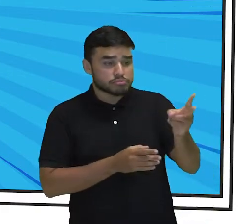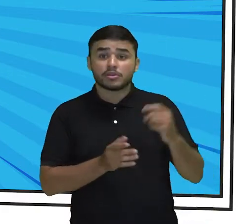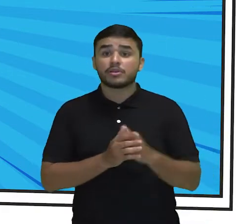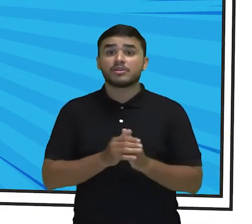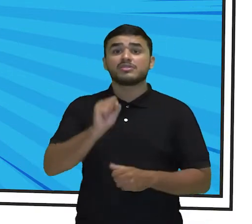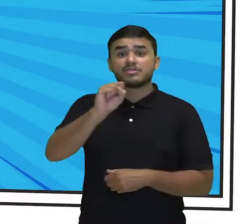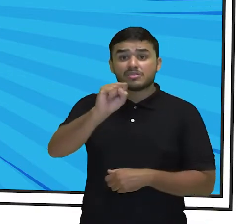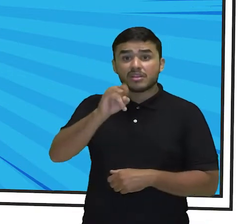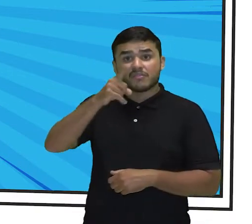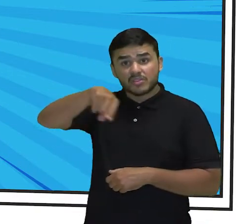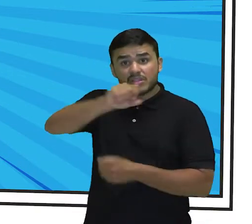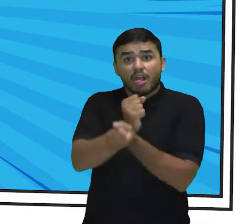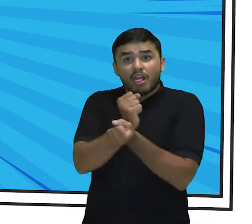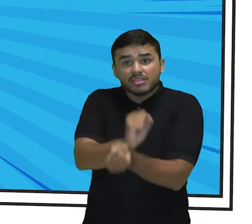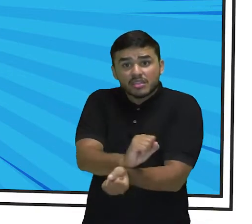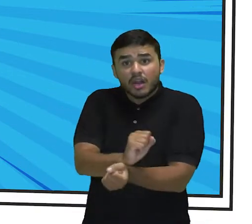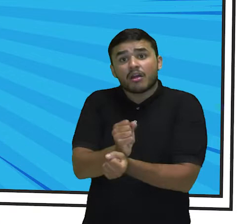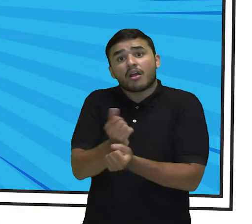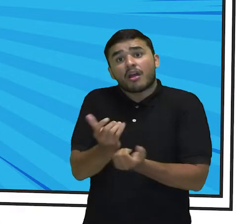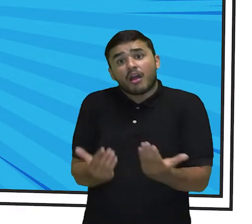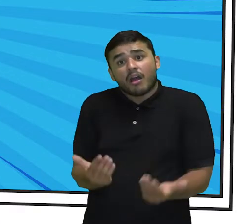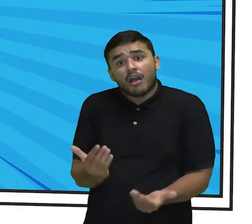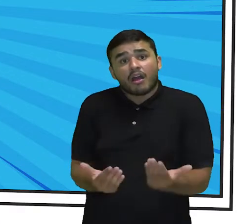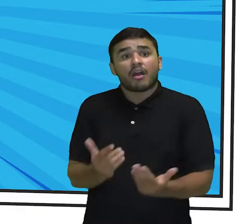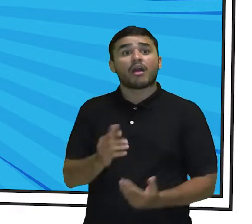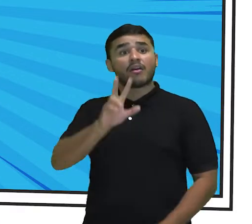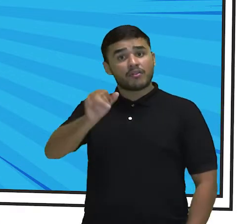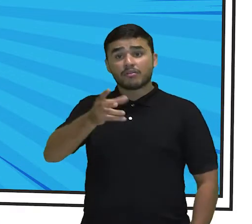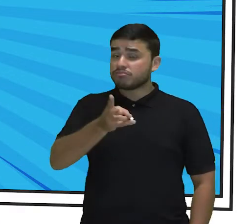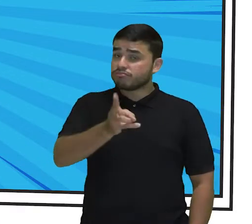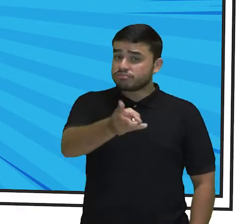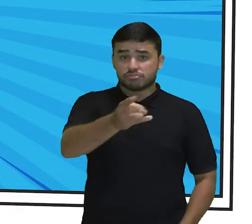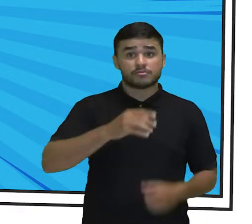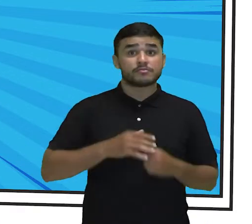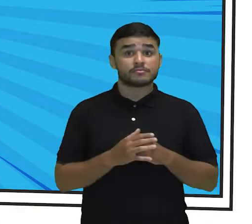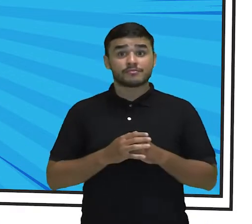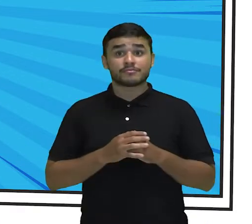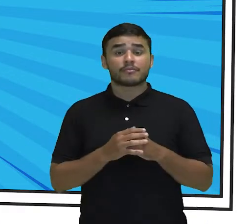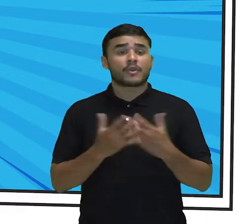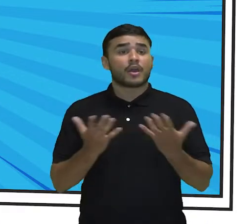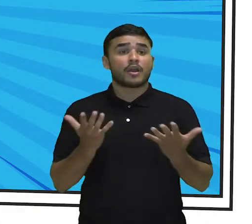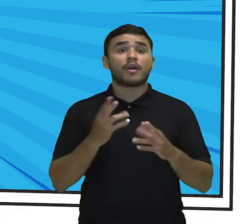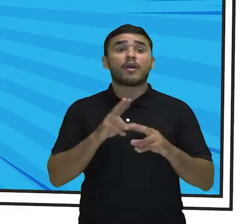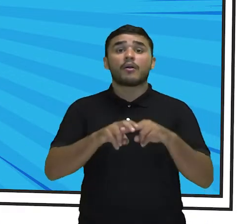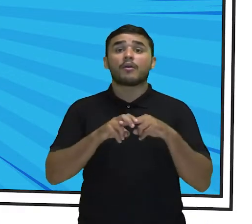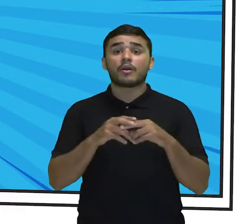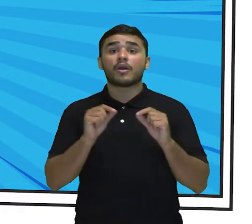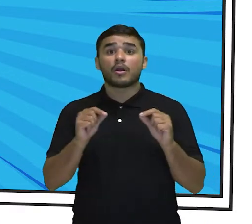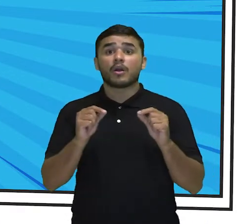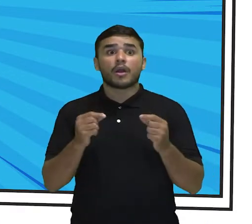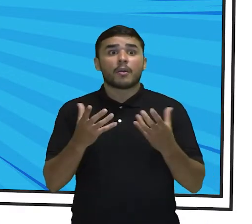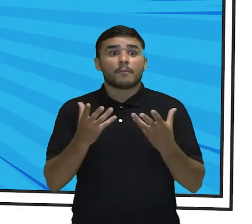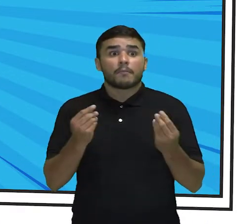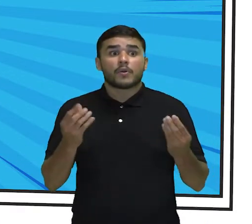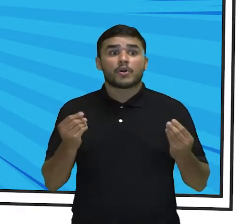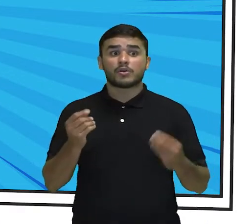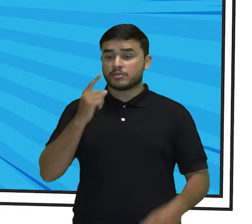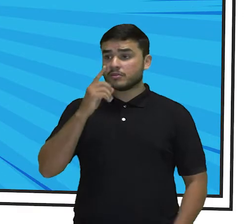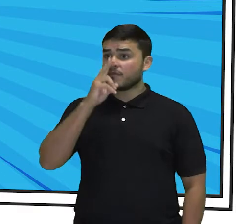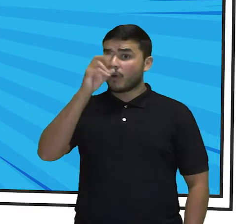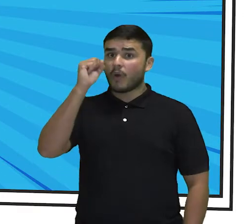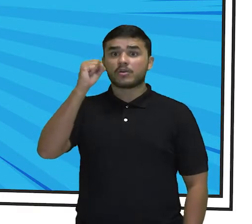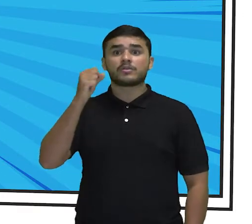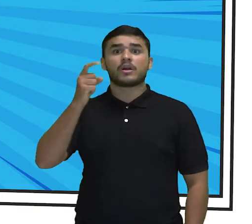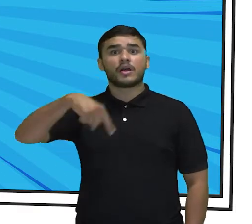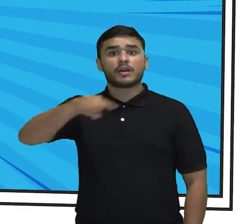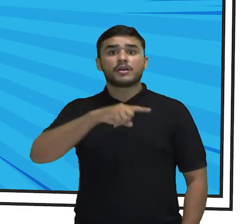morrer servo. É simples. Por que o cara aceitava? Porque o poder da igreja era imenso, a influência era